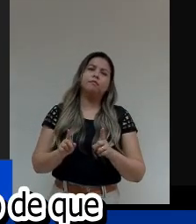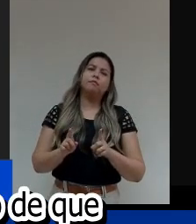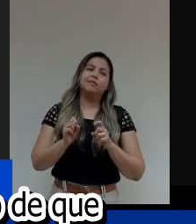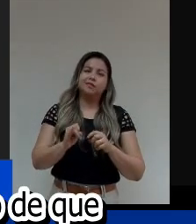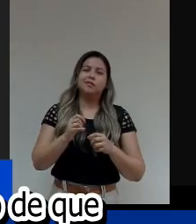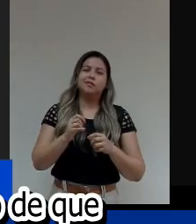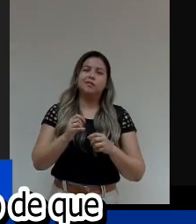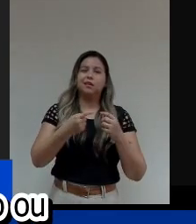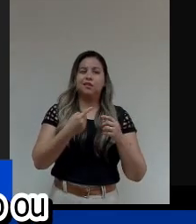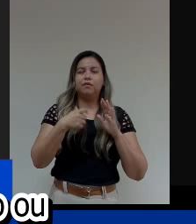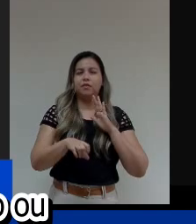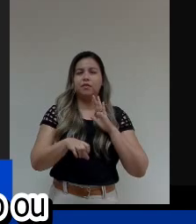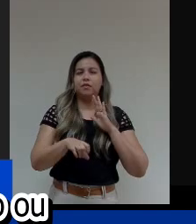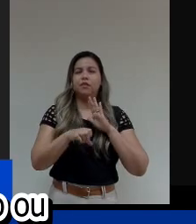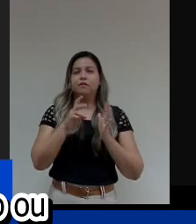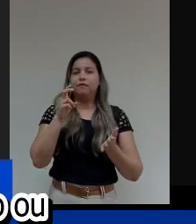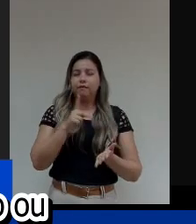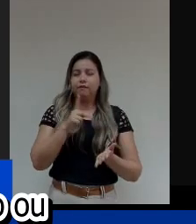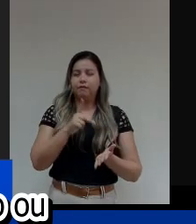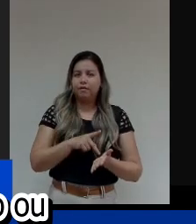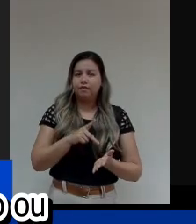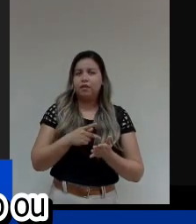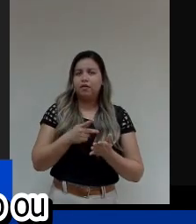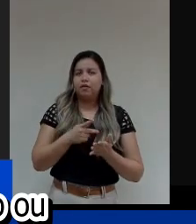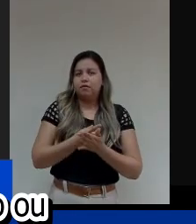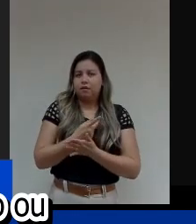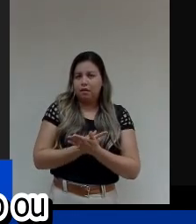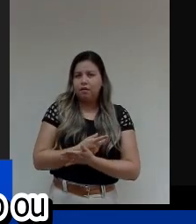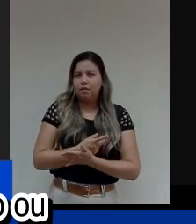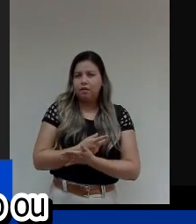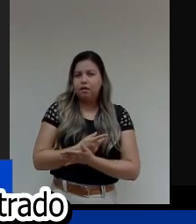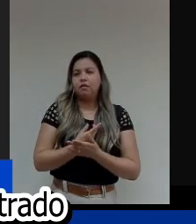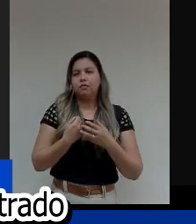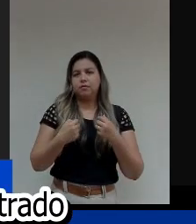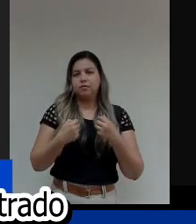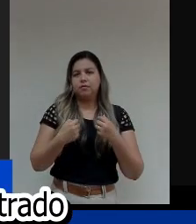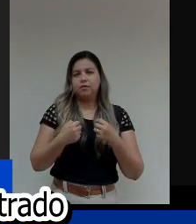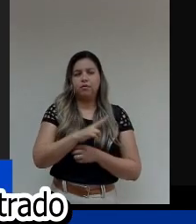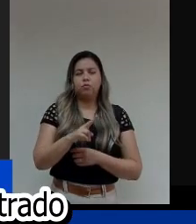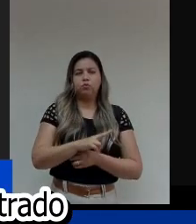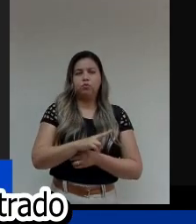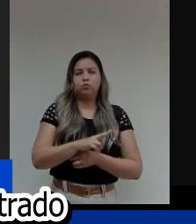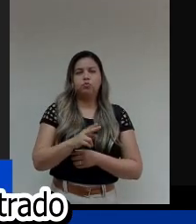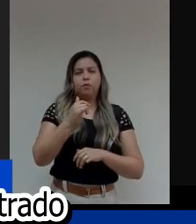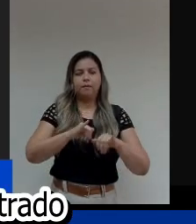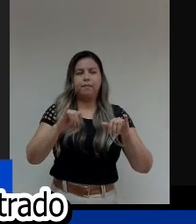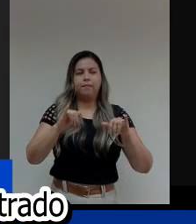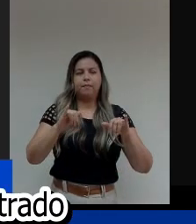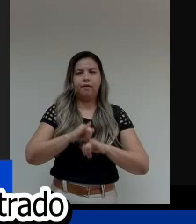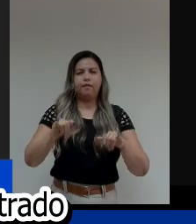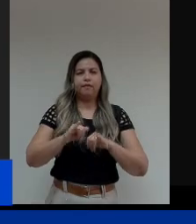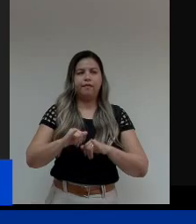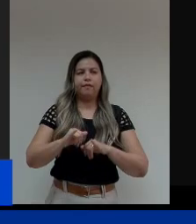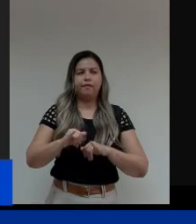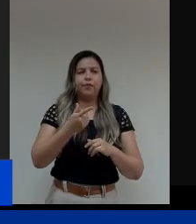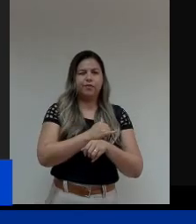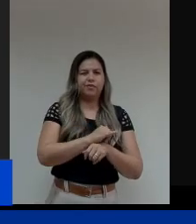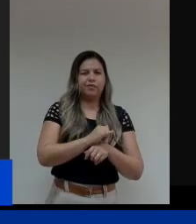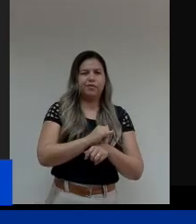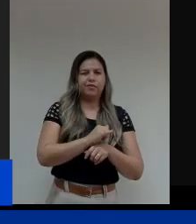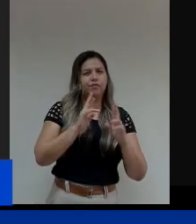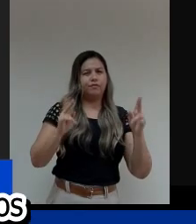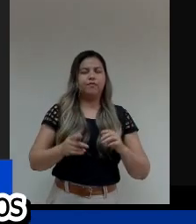necessária a comprovação de que houve uso de recursos públicos na promoção ou custeio da propaganda, o que não foi demonstrado nos